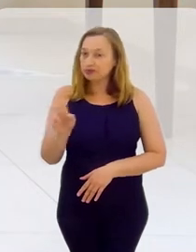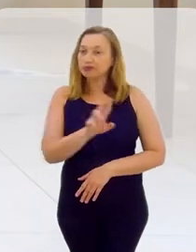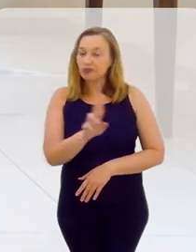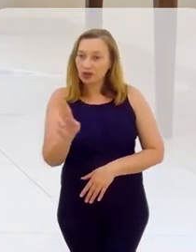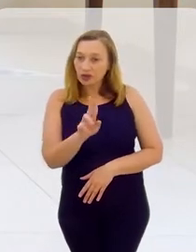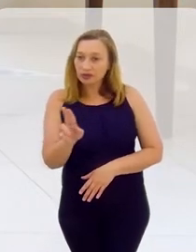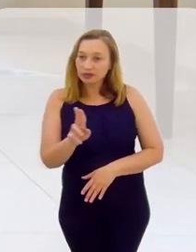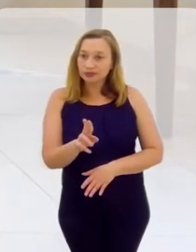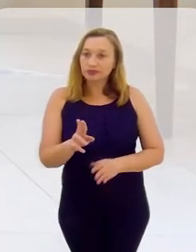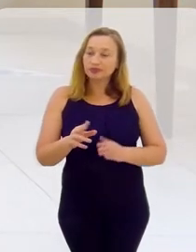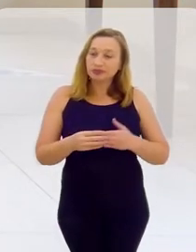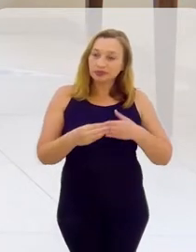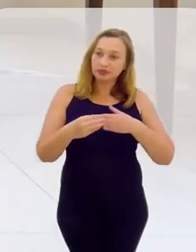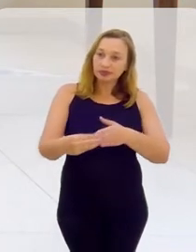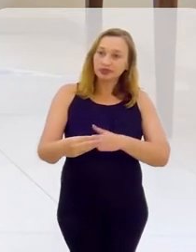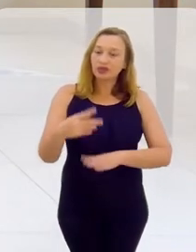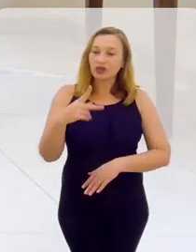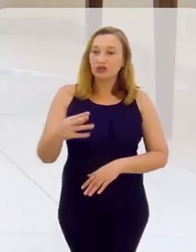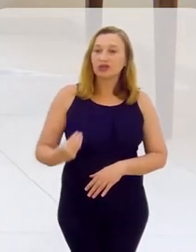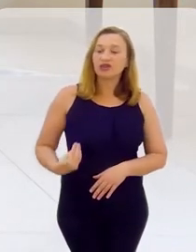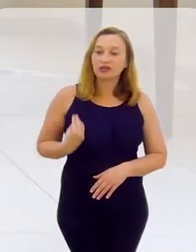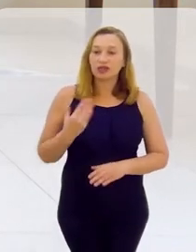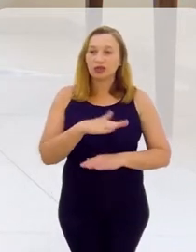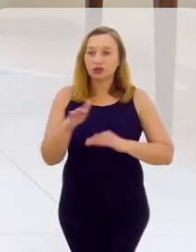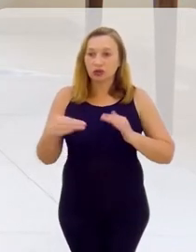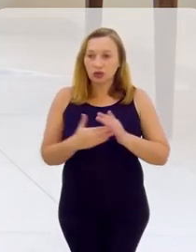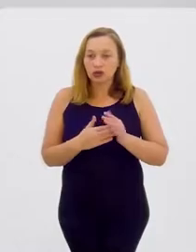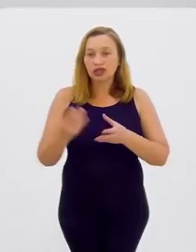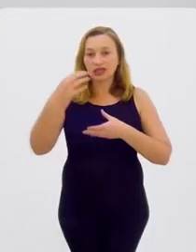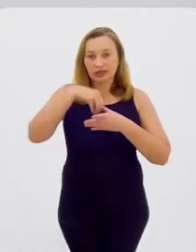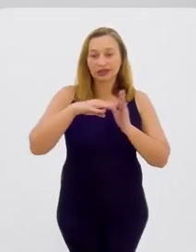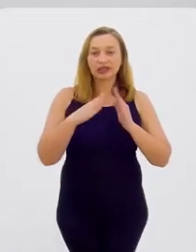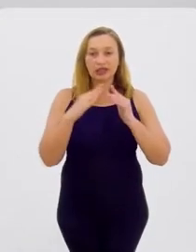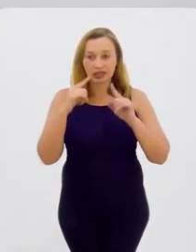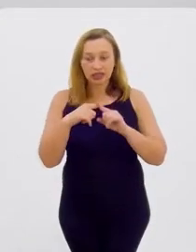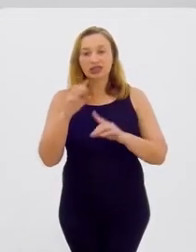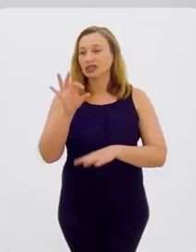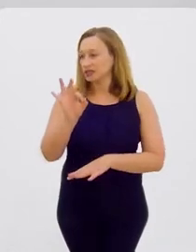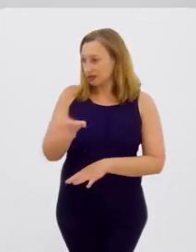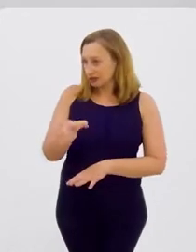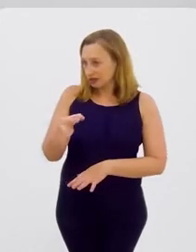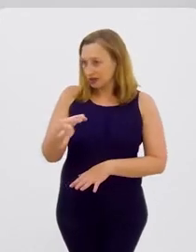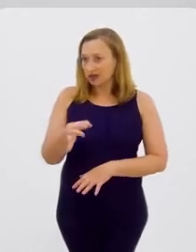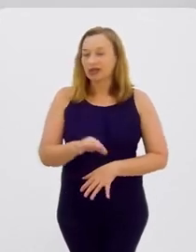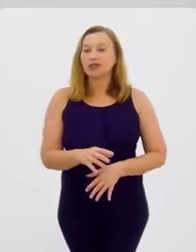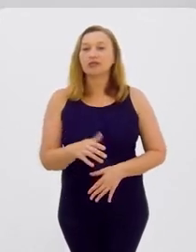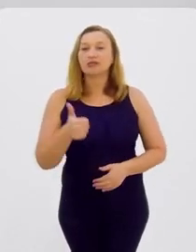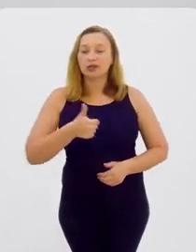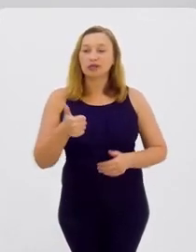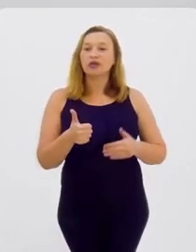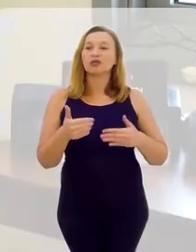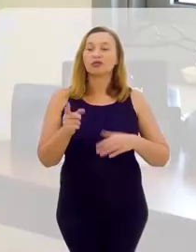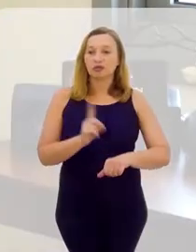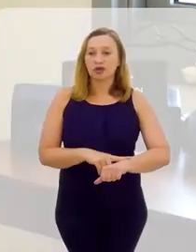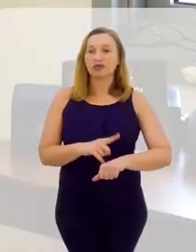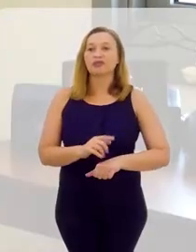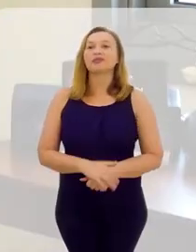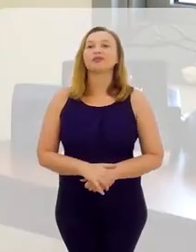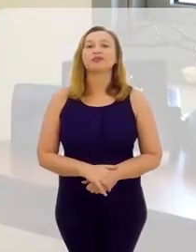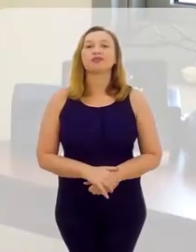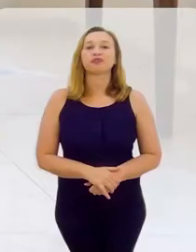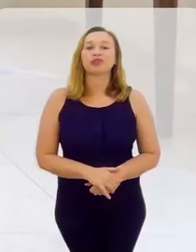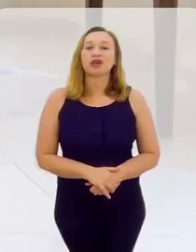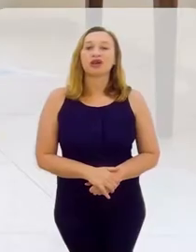o nome que ele vai levar tanto na vida quanto aqui, dentro da igreja. Exatamente. Esse é o primeiro passo. Esse é o